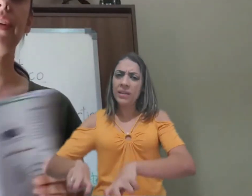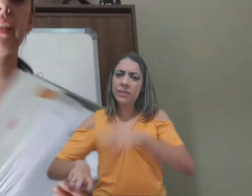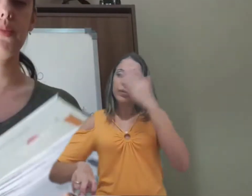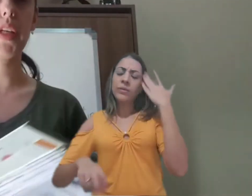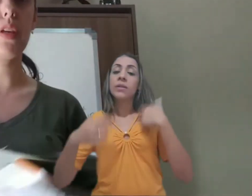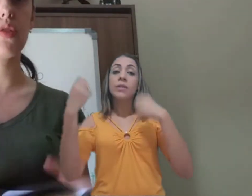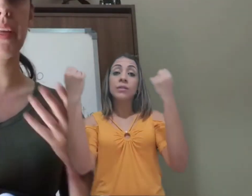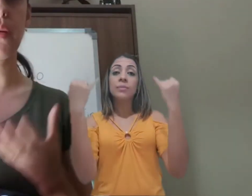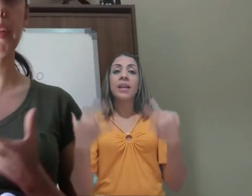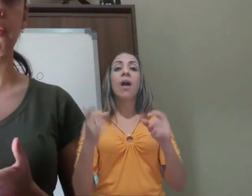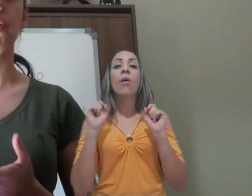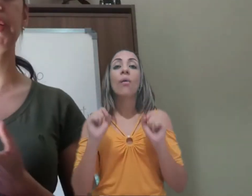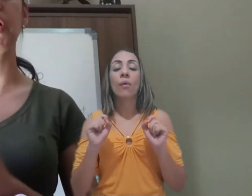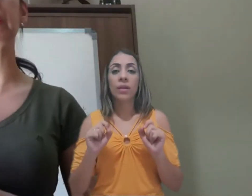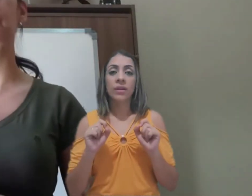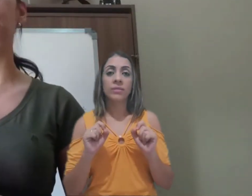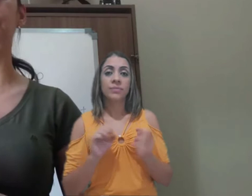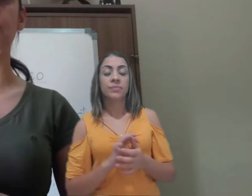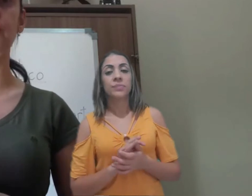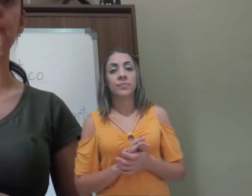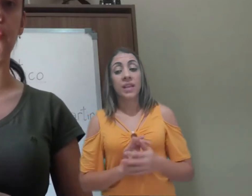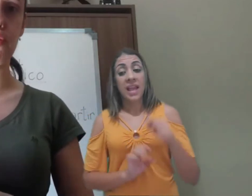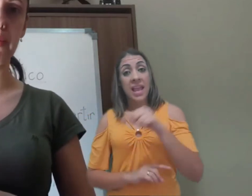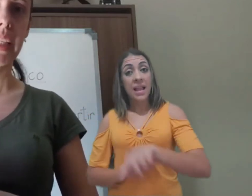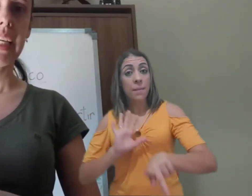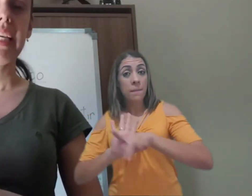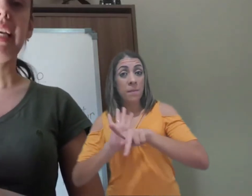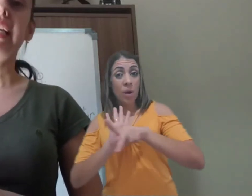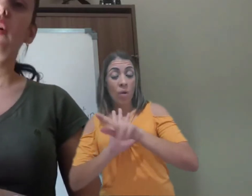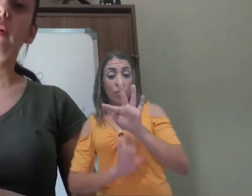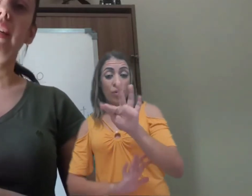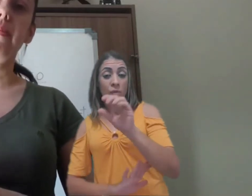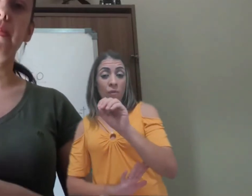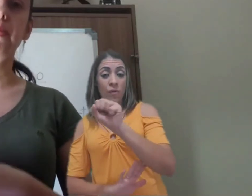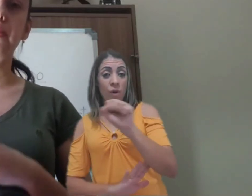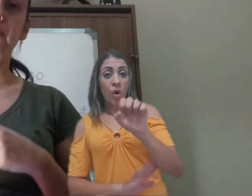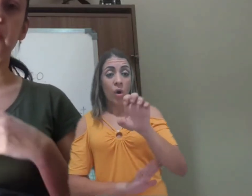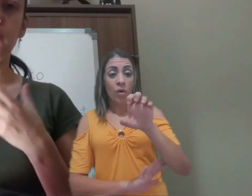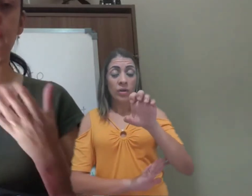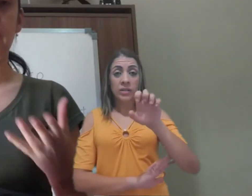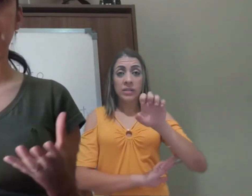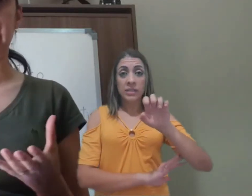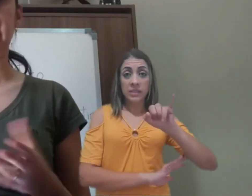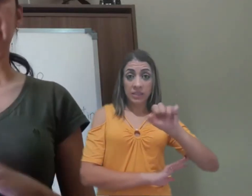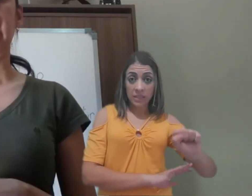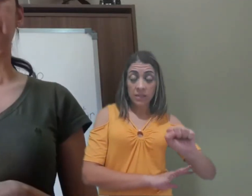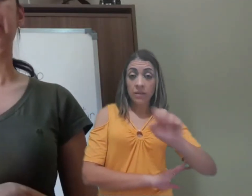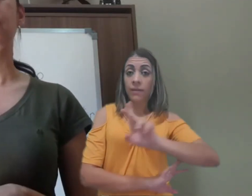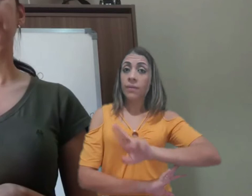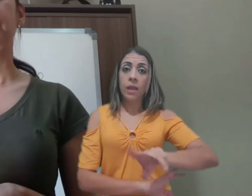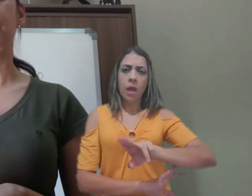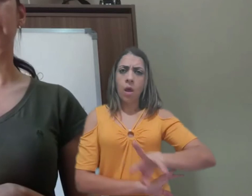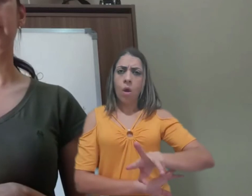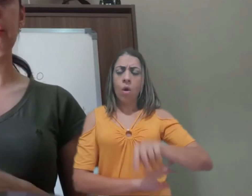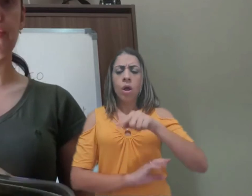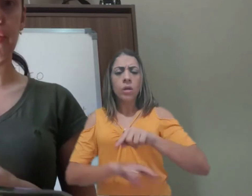só falando um pouquinho sobre o petróleo. O petróleo, então, ele é um combustível fóssil. Ele é produzido, né, a